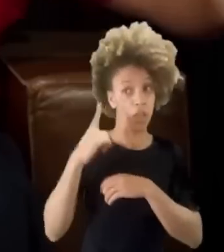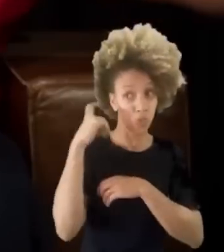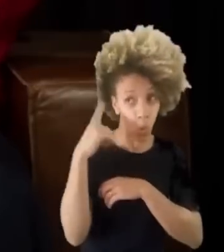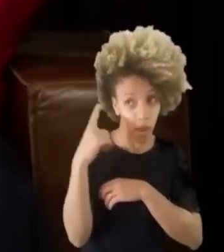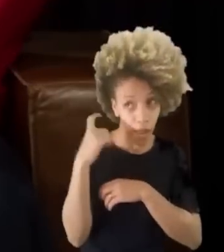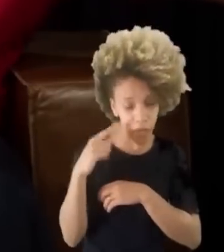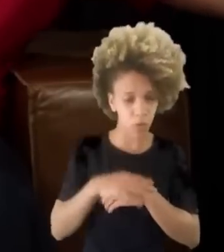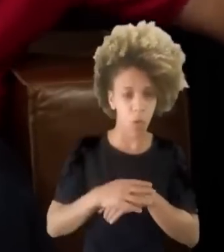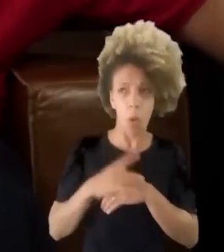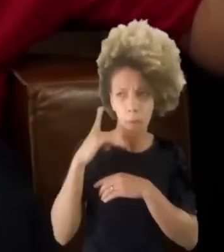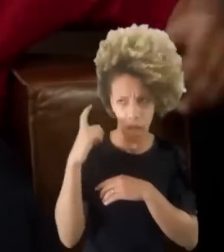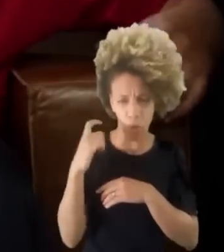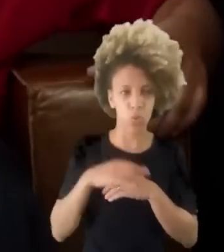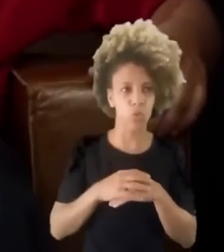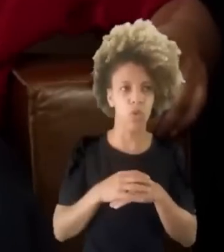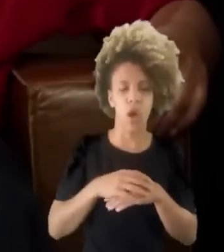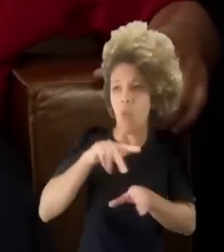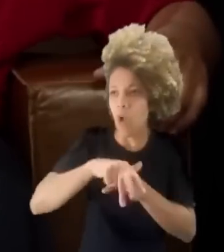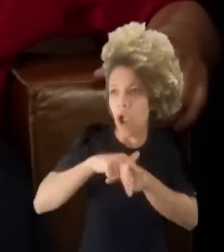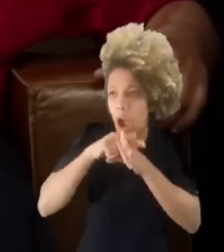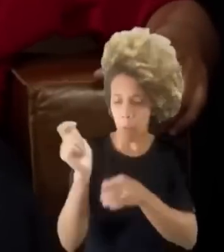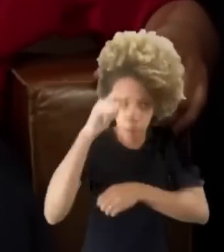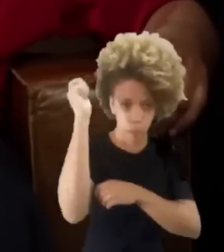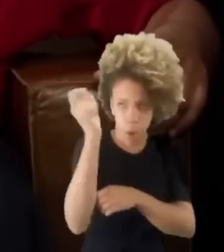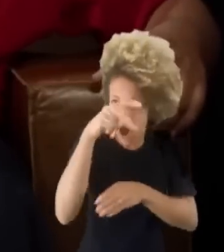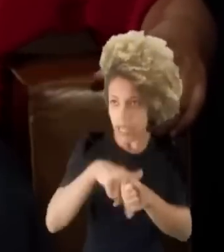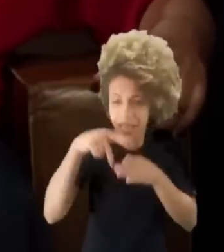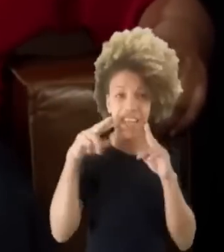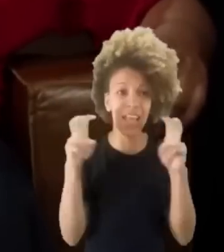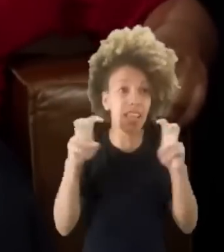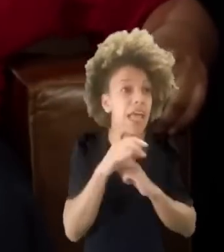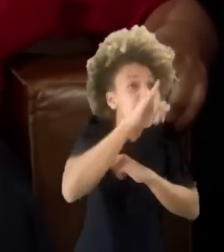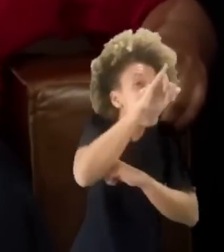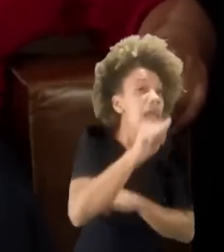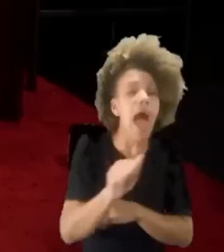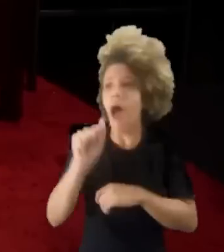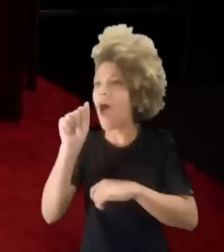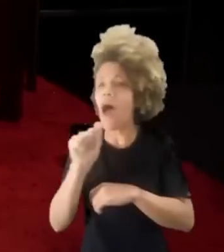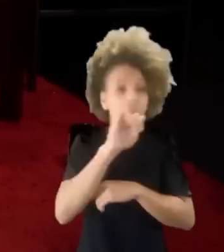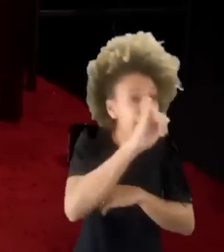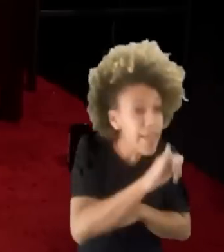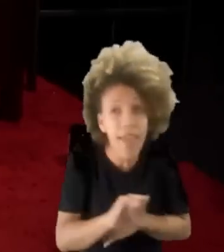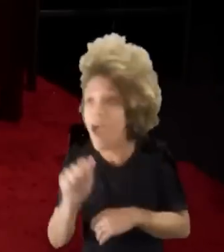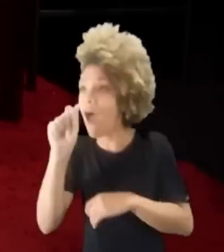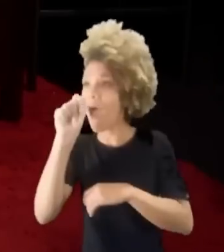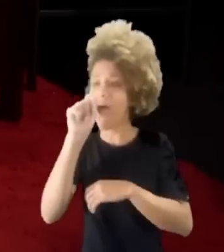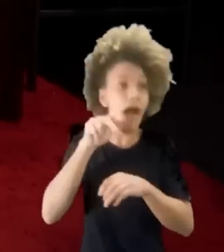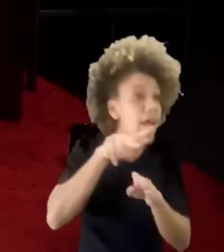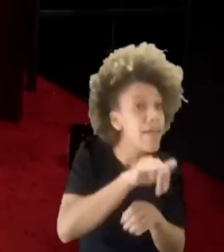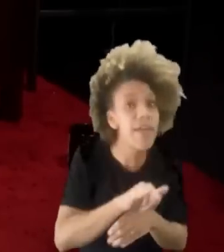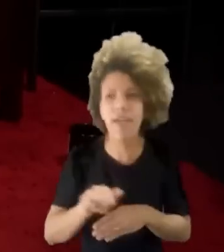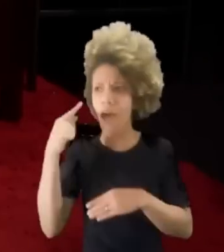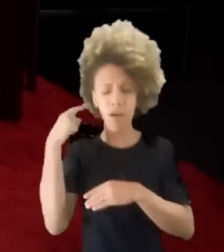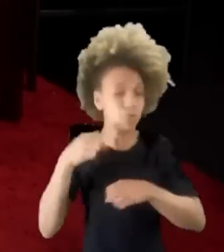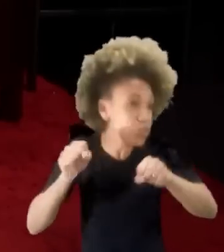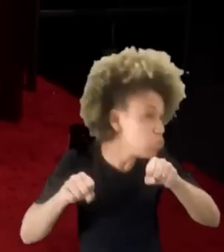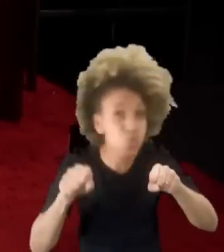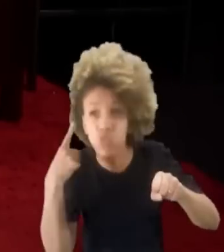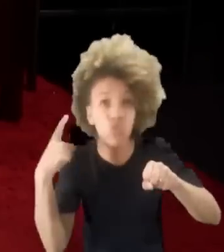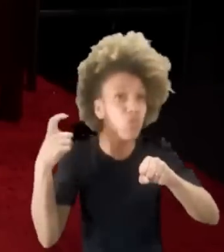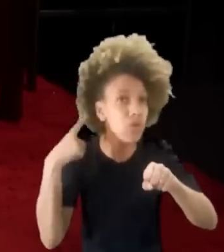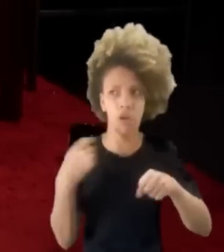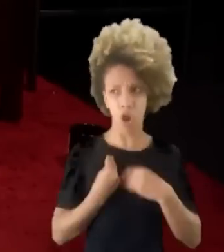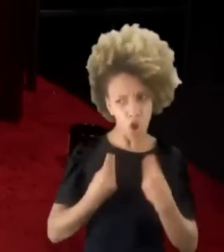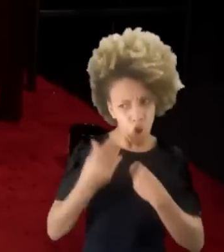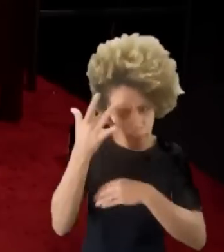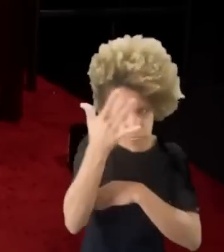fica tocando um barulho o barulho é tipo um cowboy gritando o Maurício ih Ah mano você acha que a saúde mental